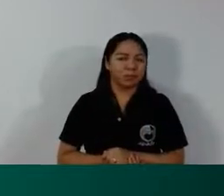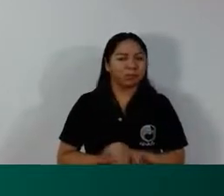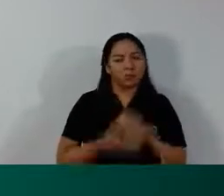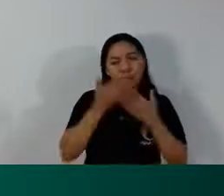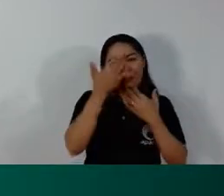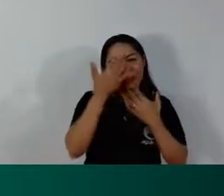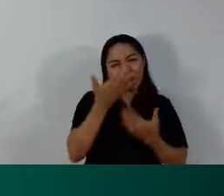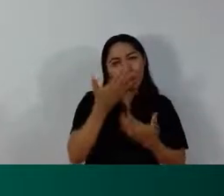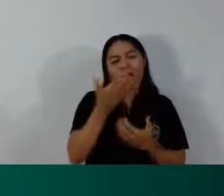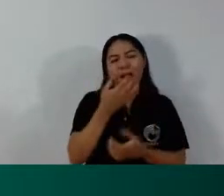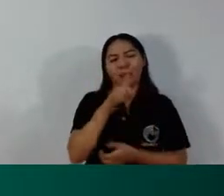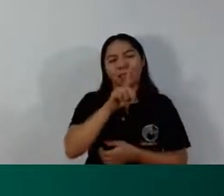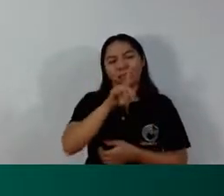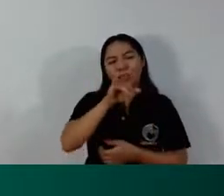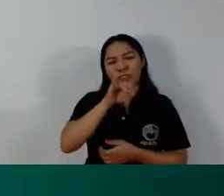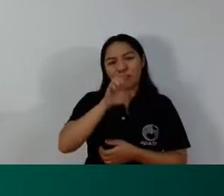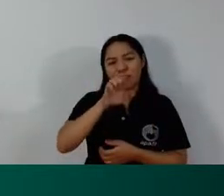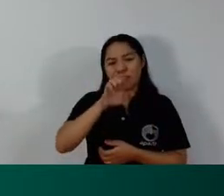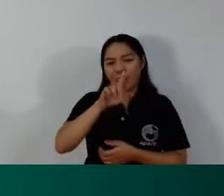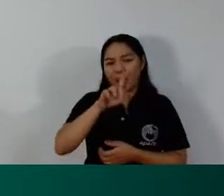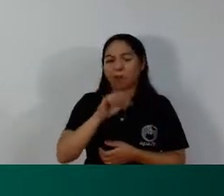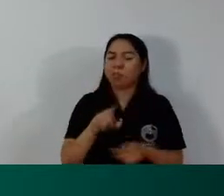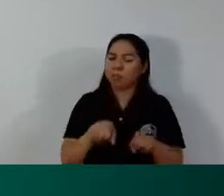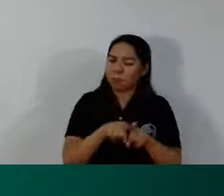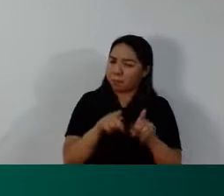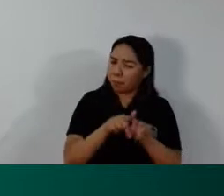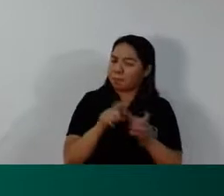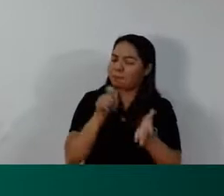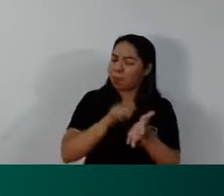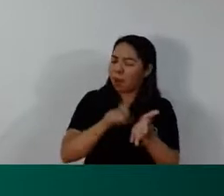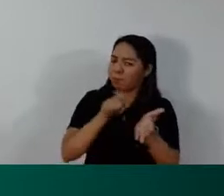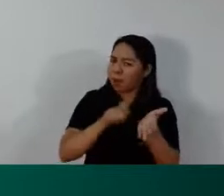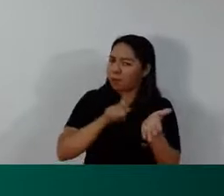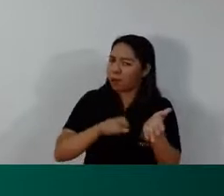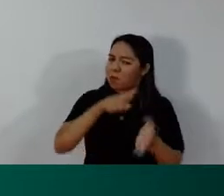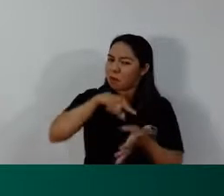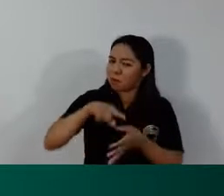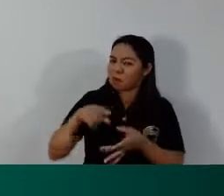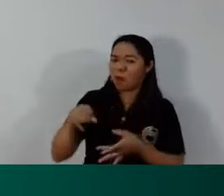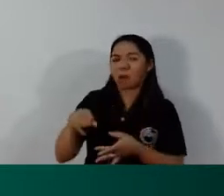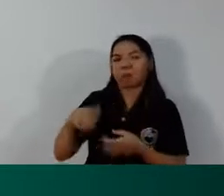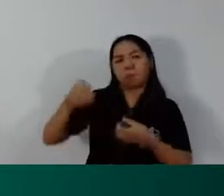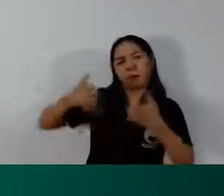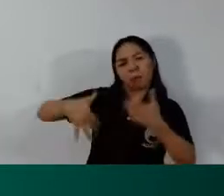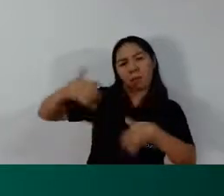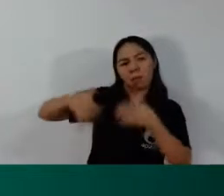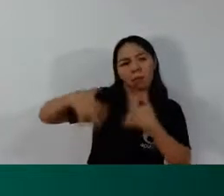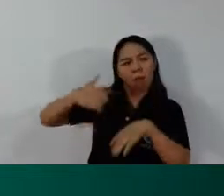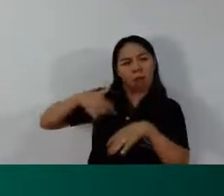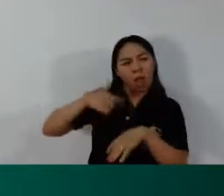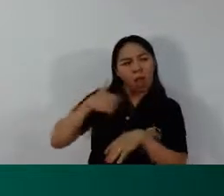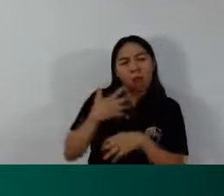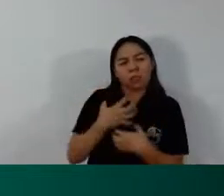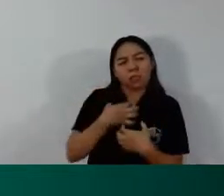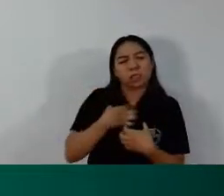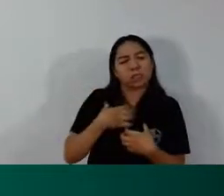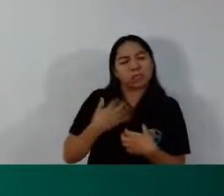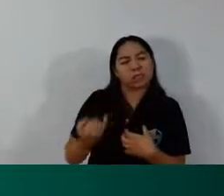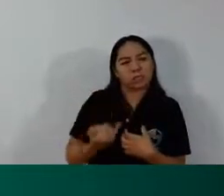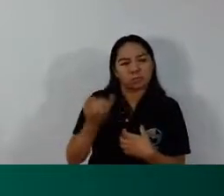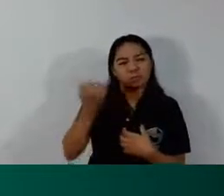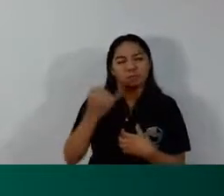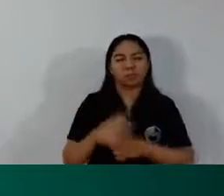obrigada Diego também anotei aqui várias questões que você trouxe que acho extremamente para palpitantes né